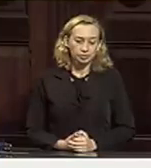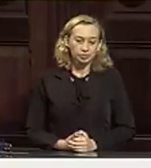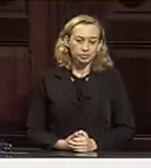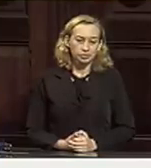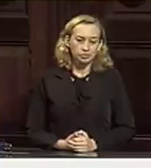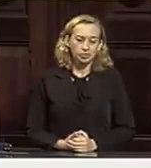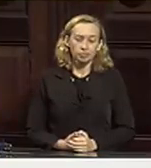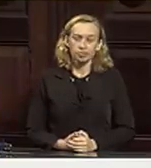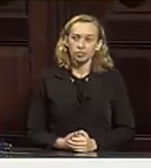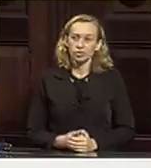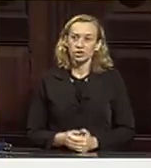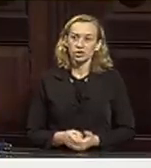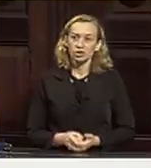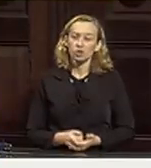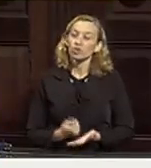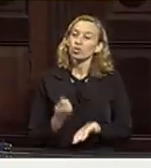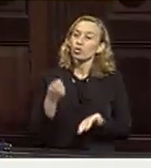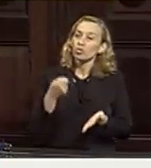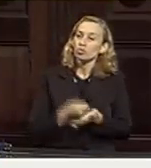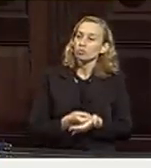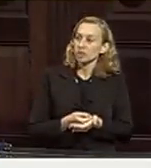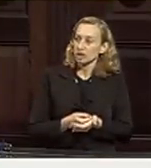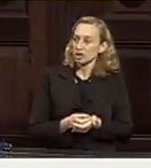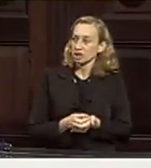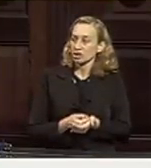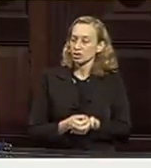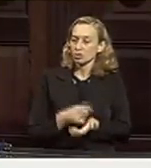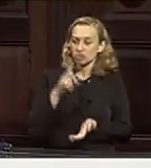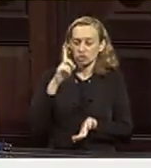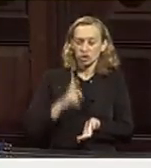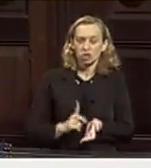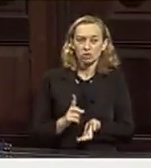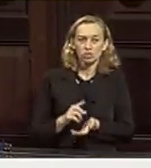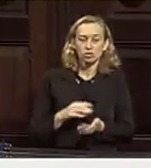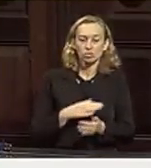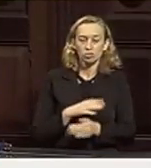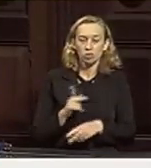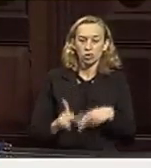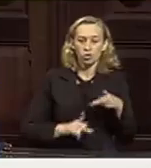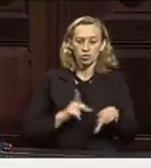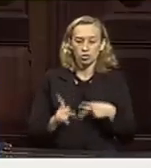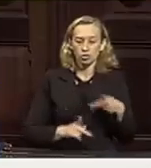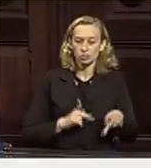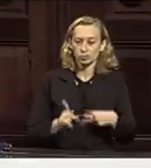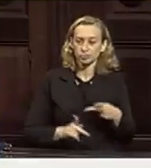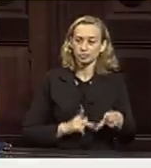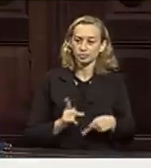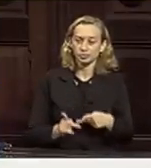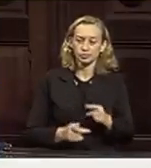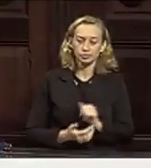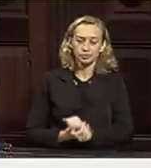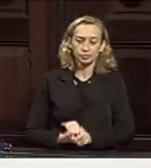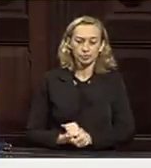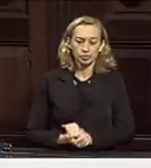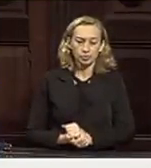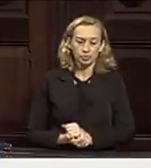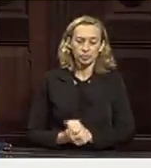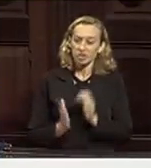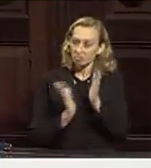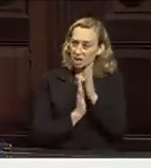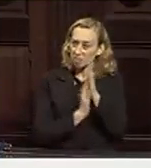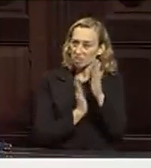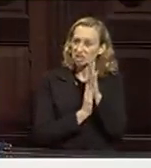e emergências funcionando com dignidade para o servidor e para a população.